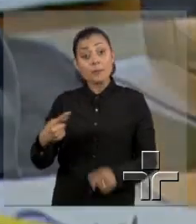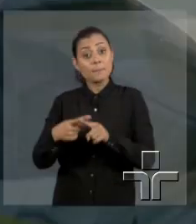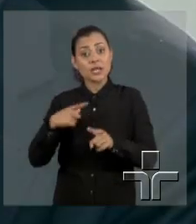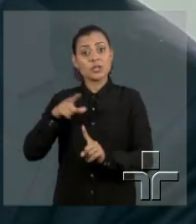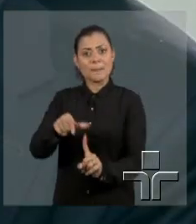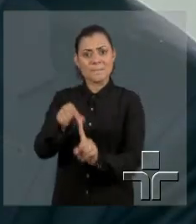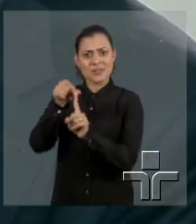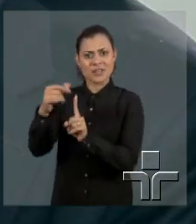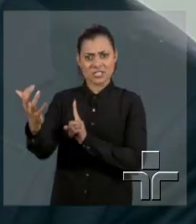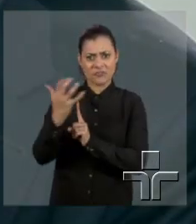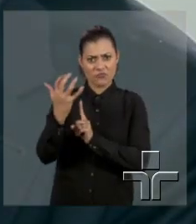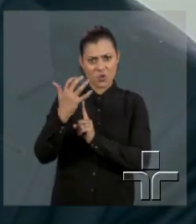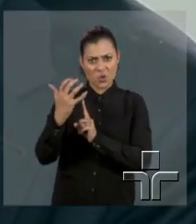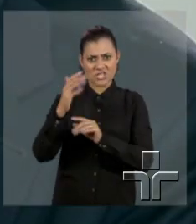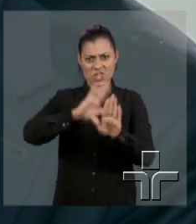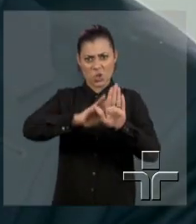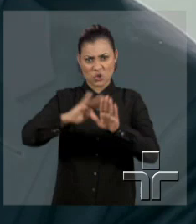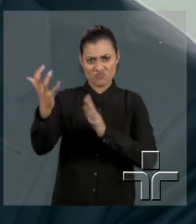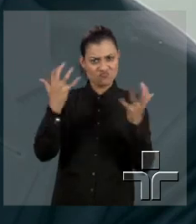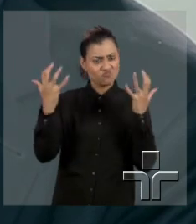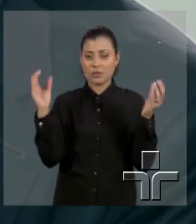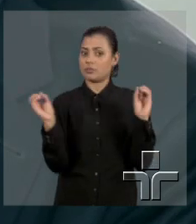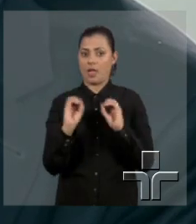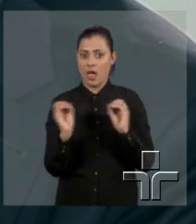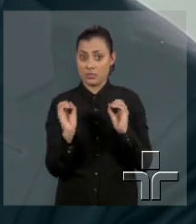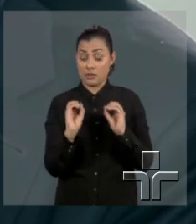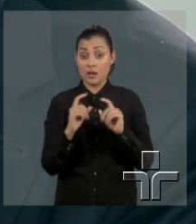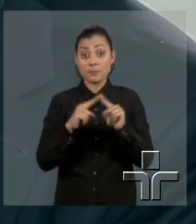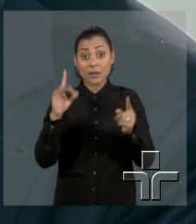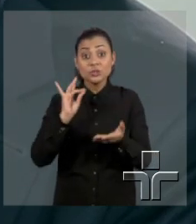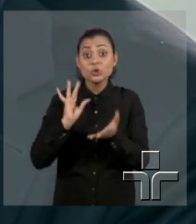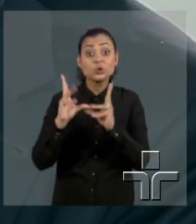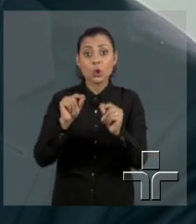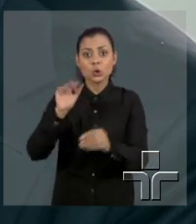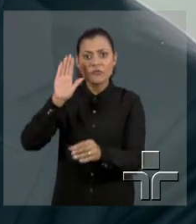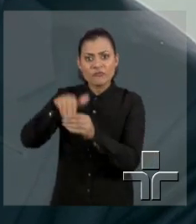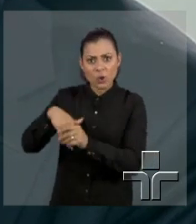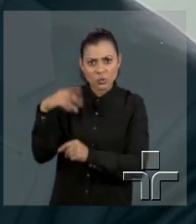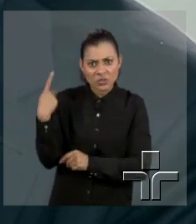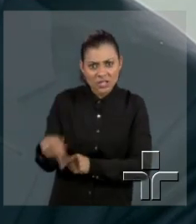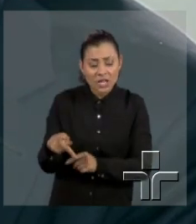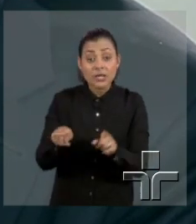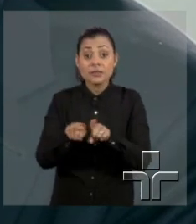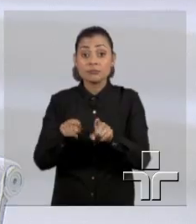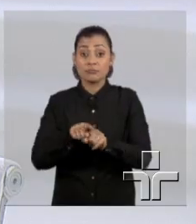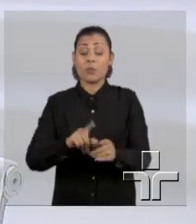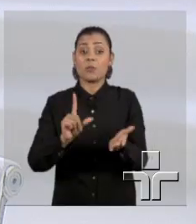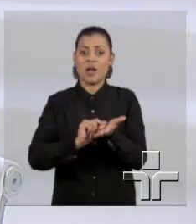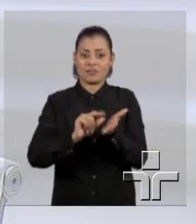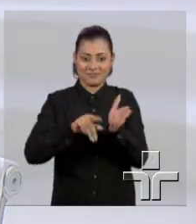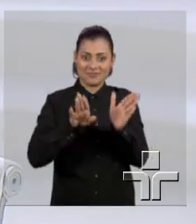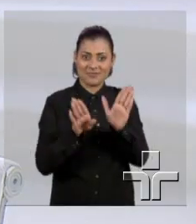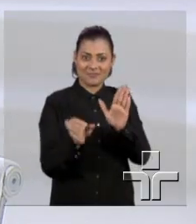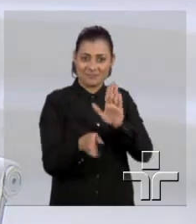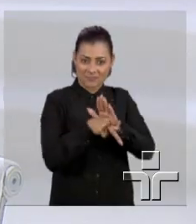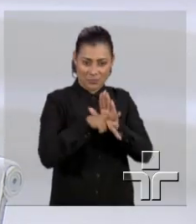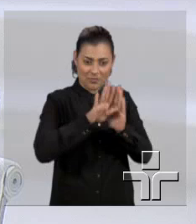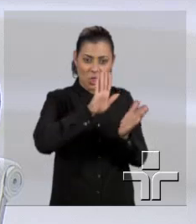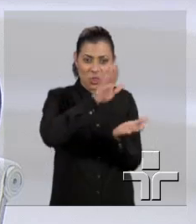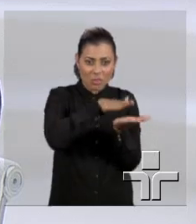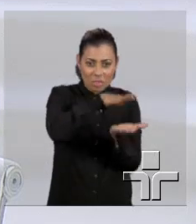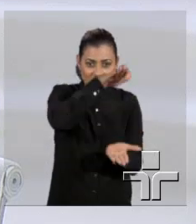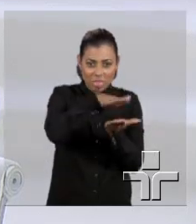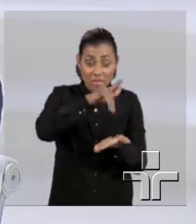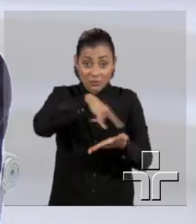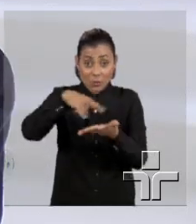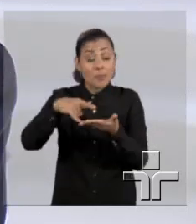preferências políticas ou ideológicas. Todos os seus votos, se pesquisados nos arquivos da Corte, poderiam servir de norte